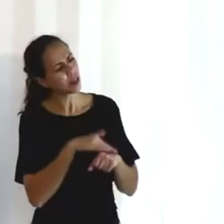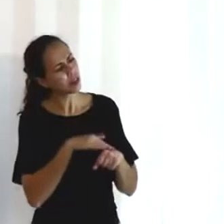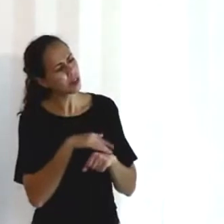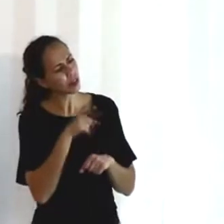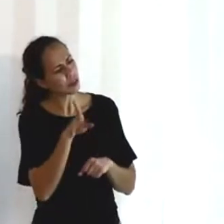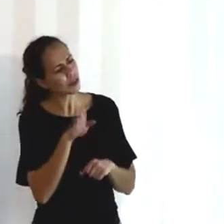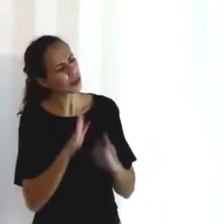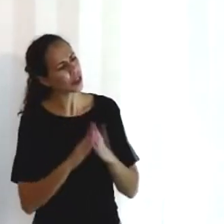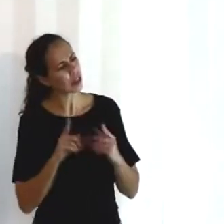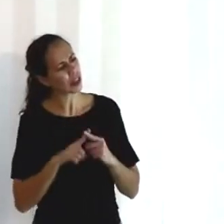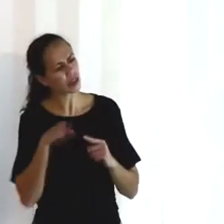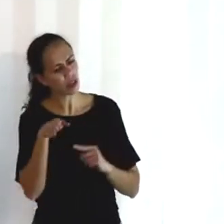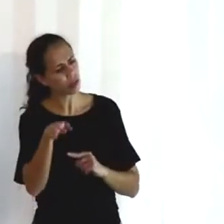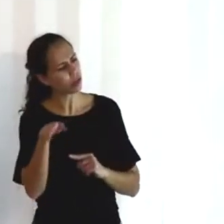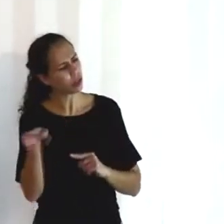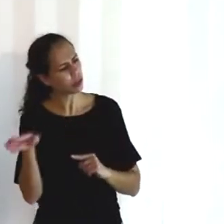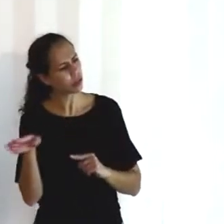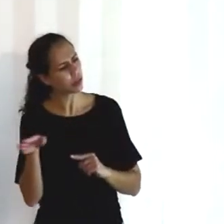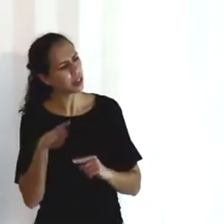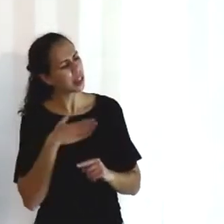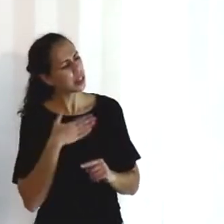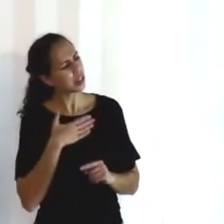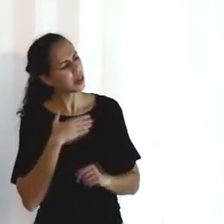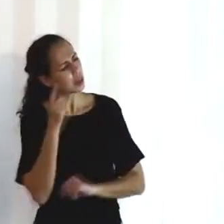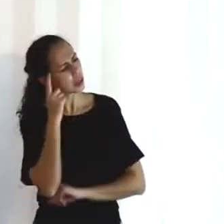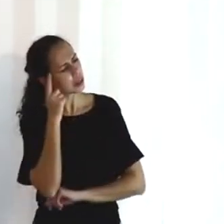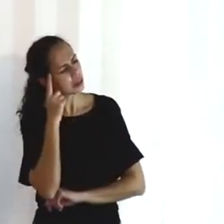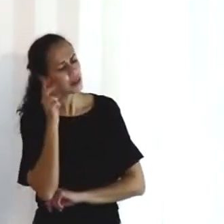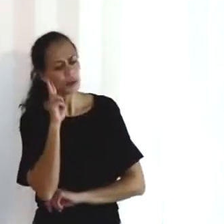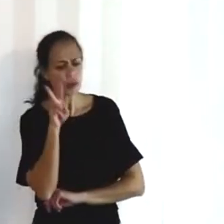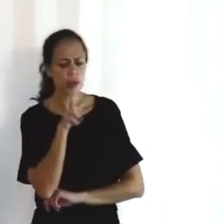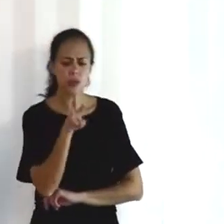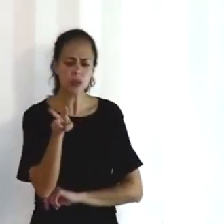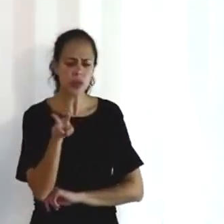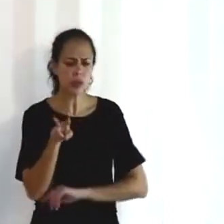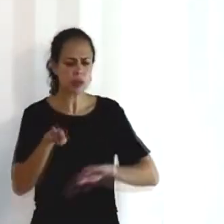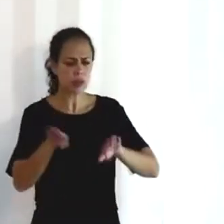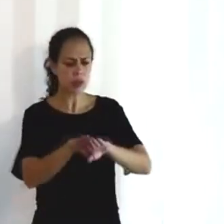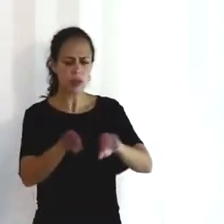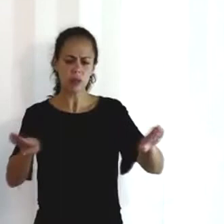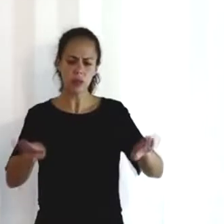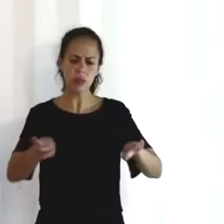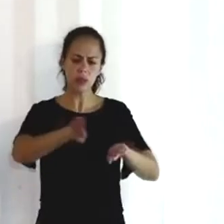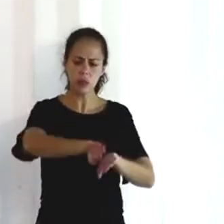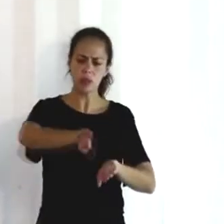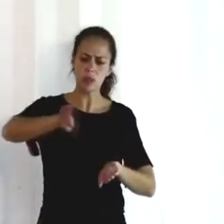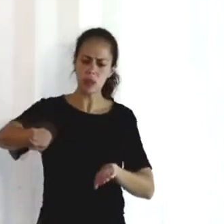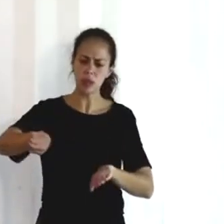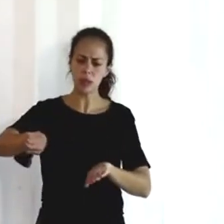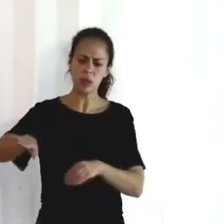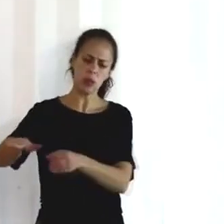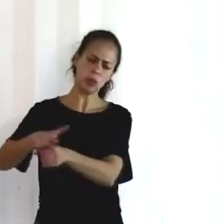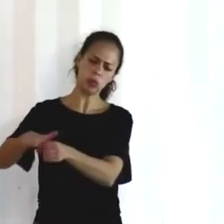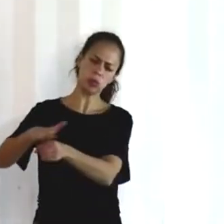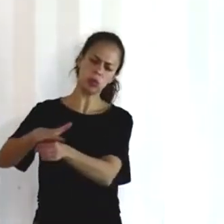exatamente metade da igreja estava cheia de gente, e a outra metade estava vazia, sem